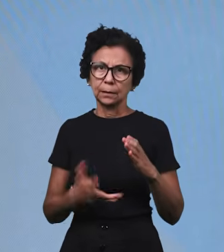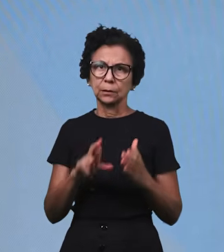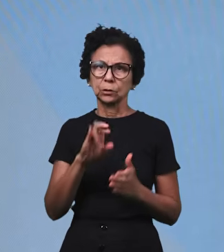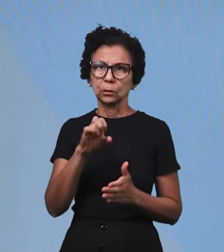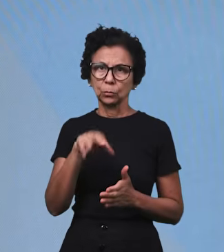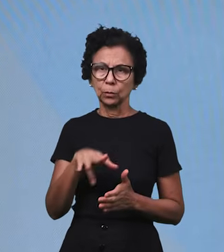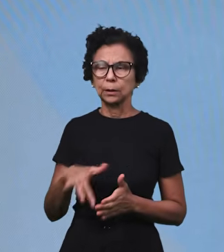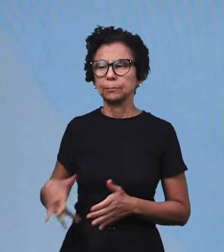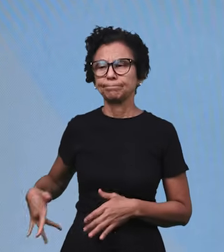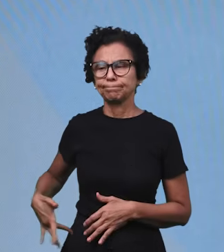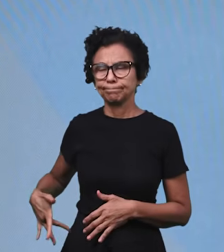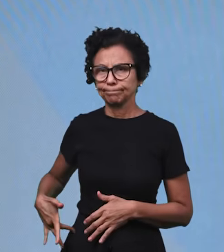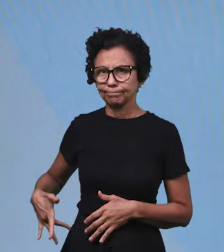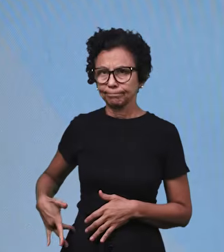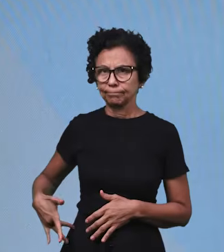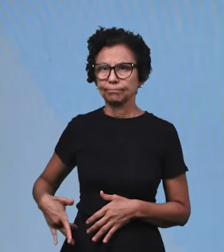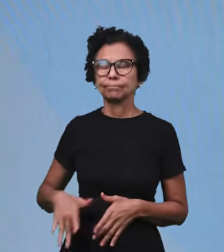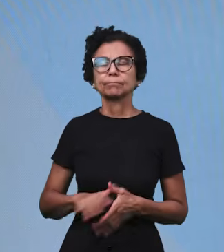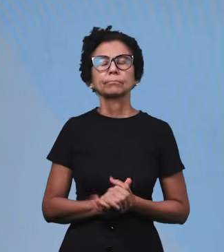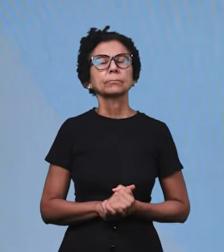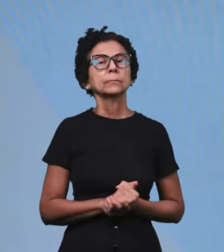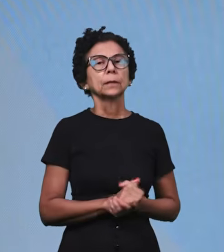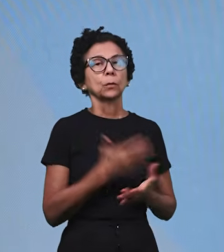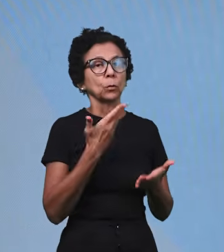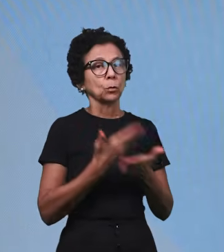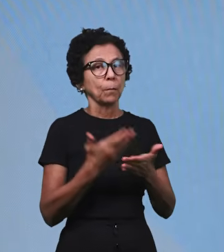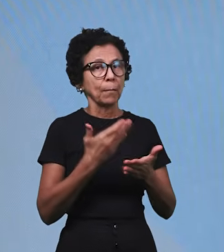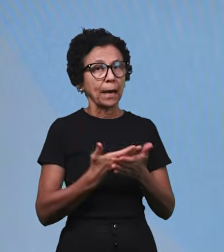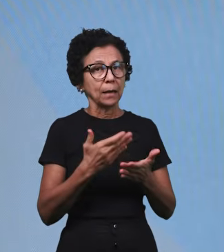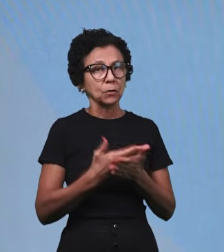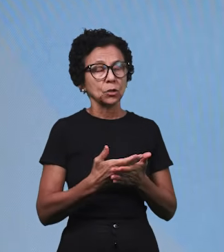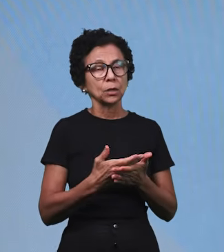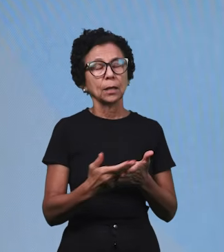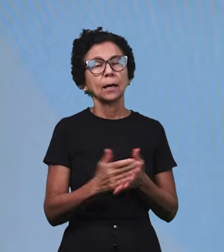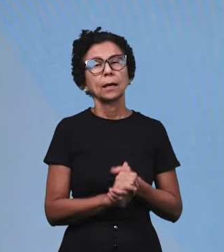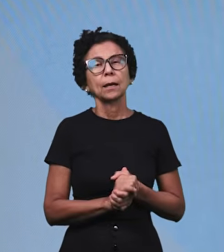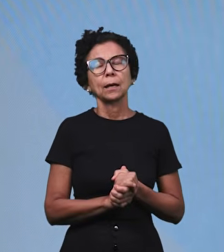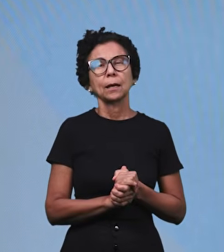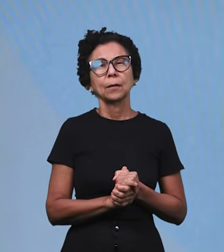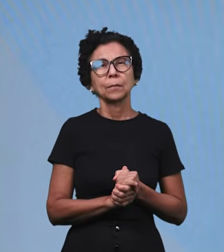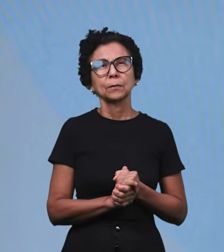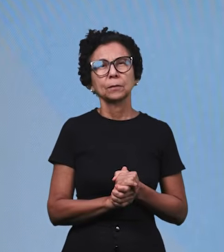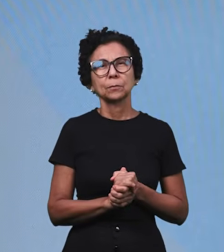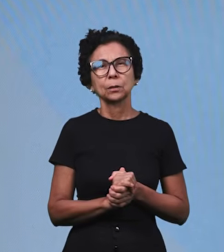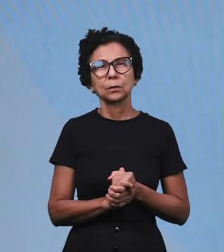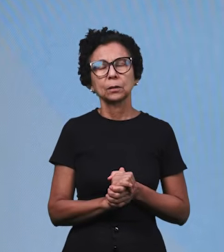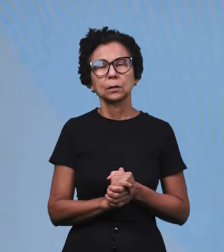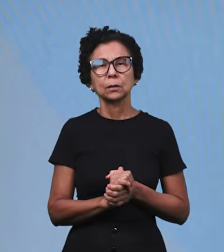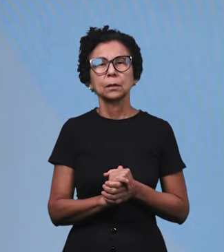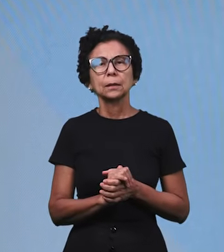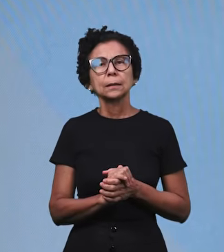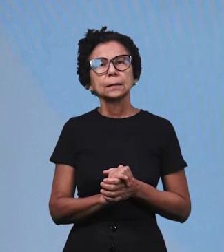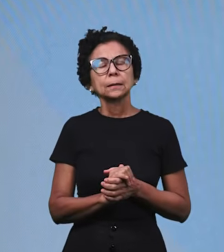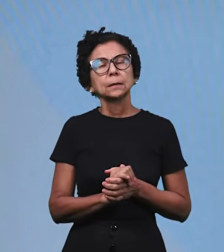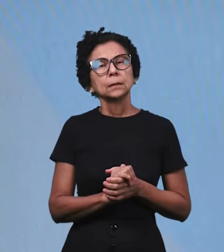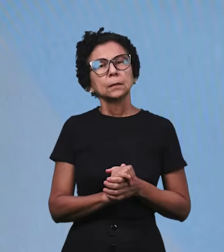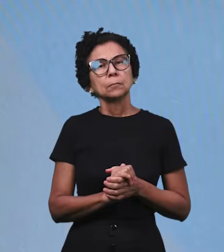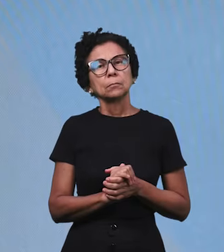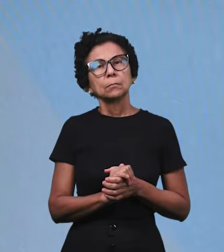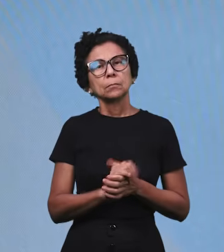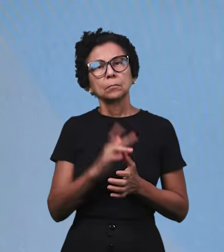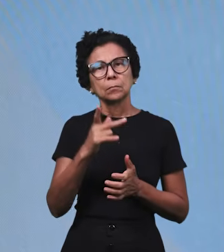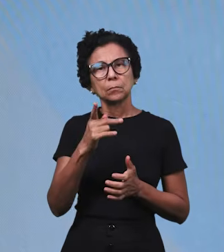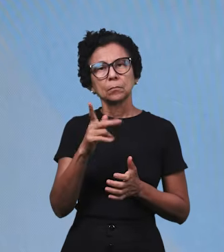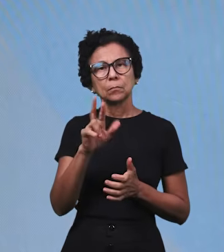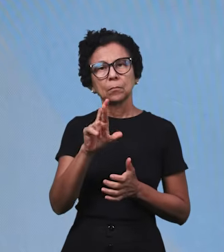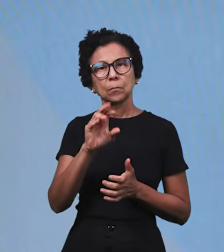perda de proteína associada, né? Então, esses são os sintomas de fases finais, né? Que nem eu falei. Agora,